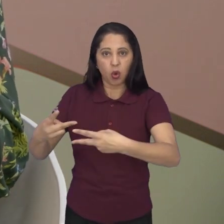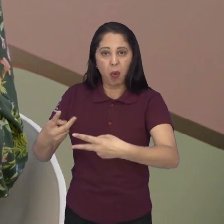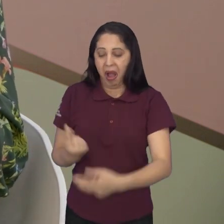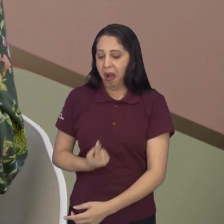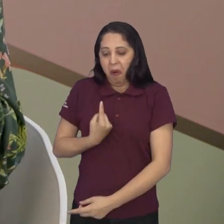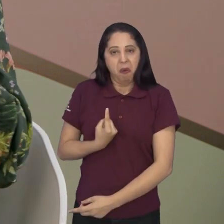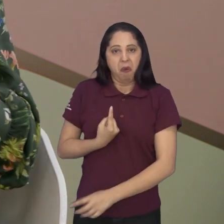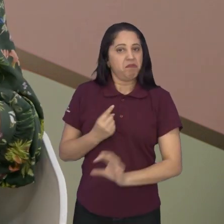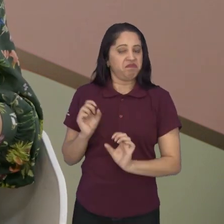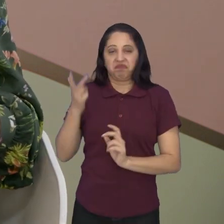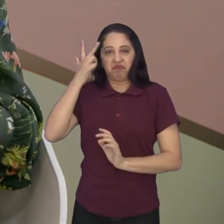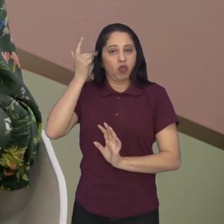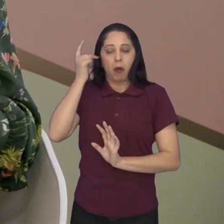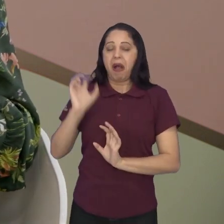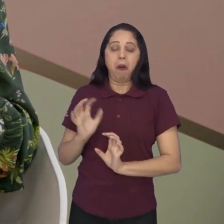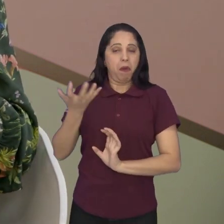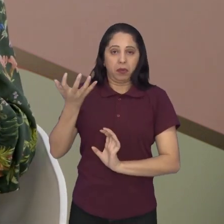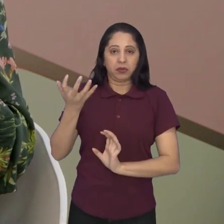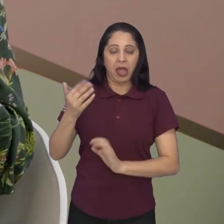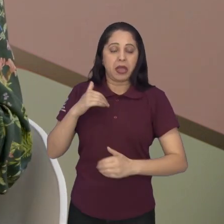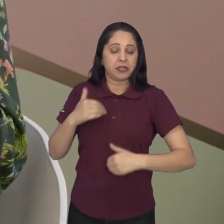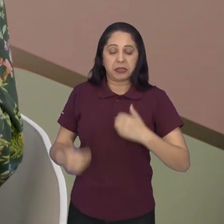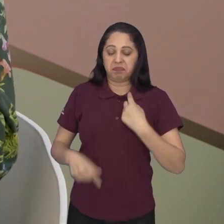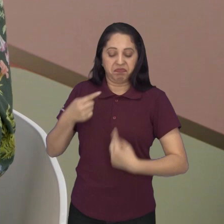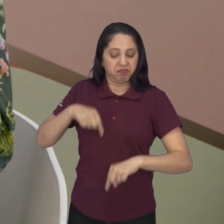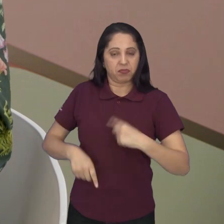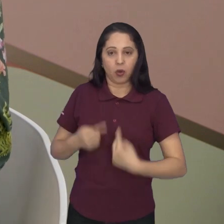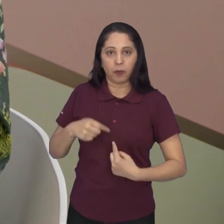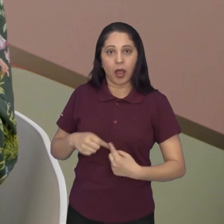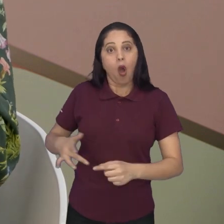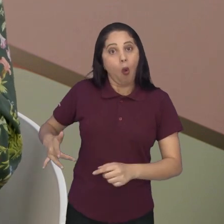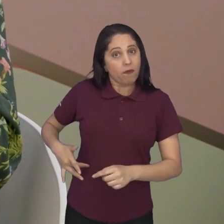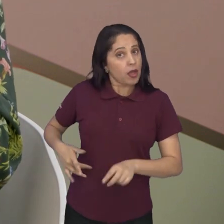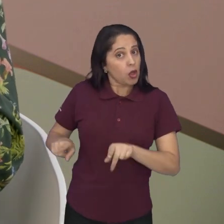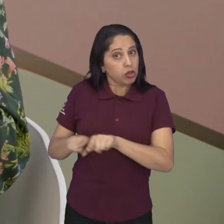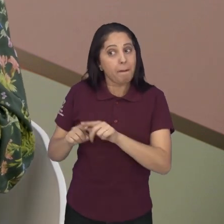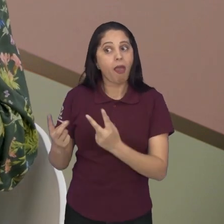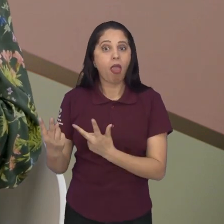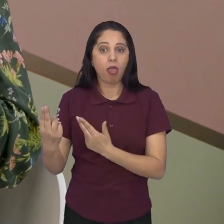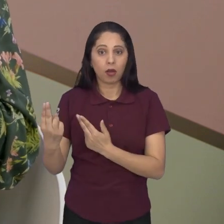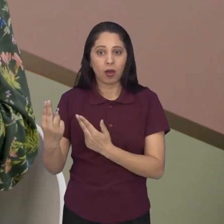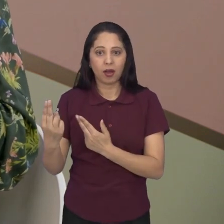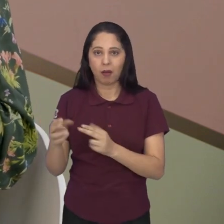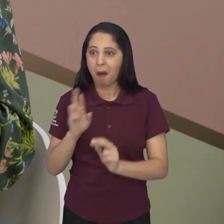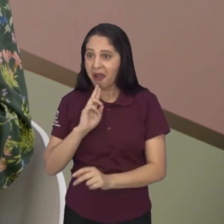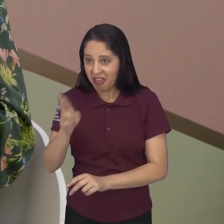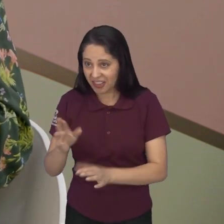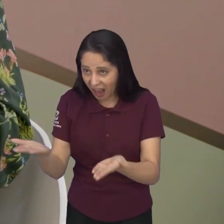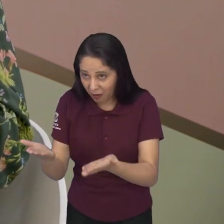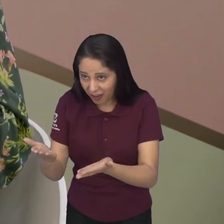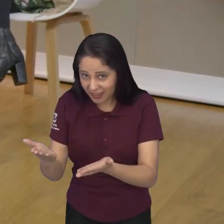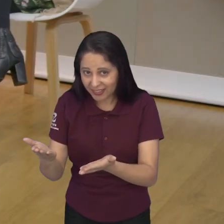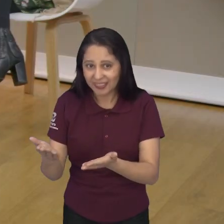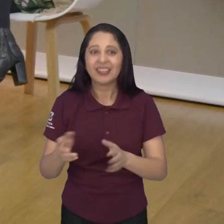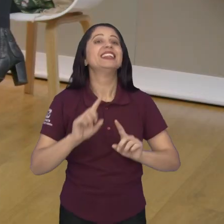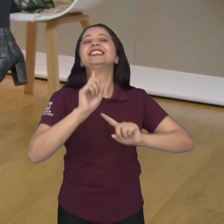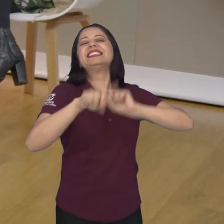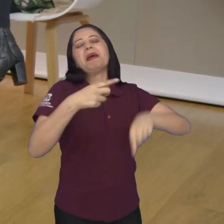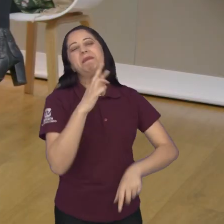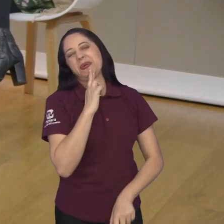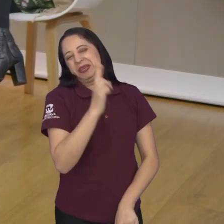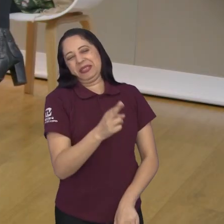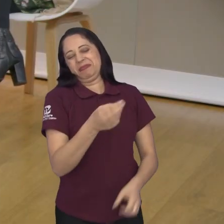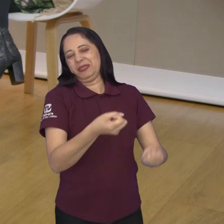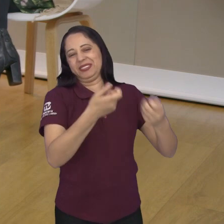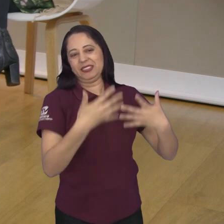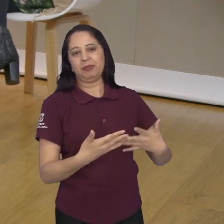acontecer, o outro assume completamente a função. Então no fígado isso pode acontecer. Você quer que eu responda já o regenerar o fígado? Não,